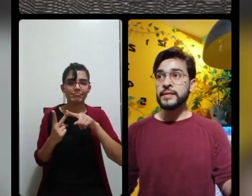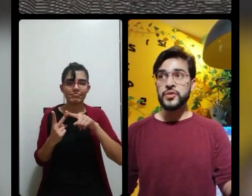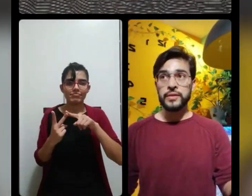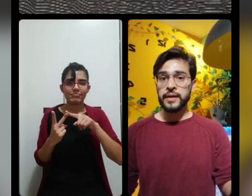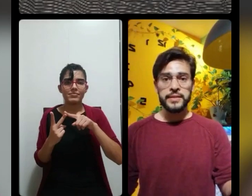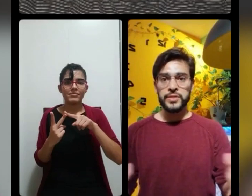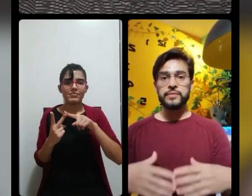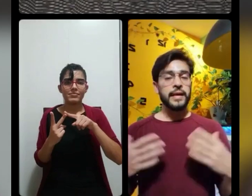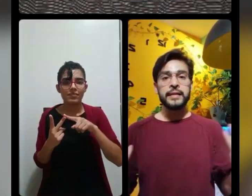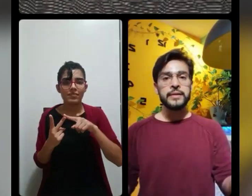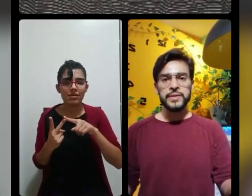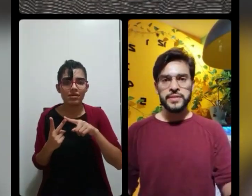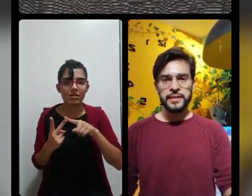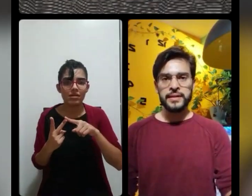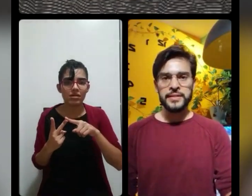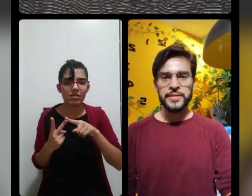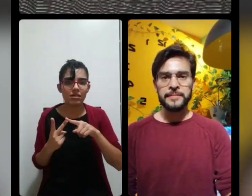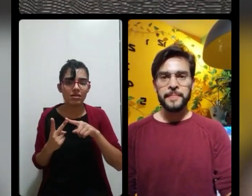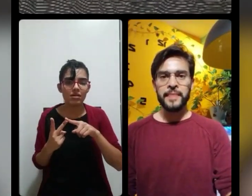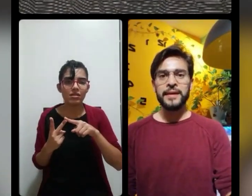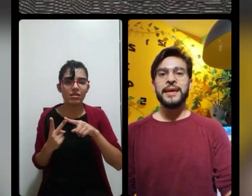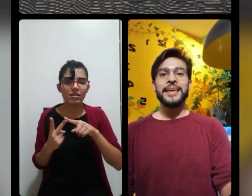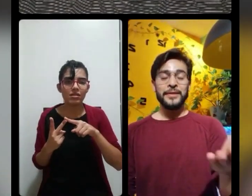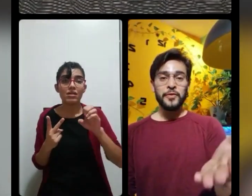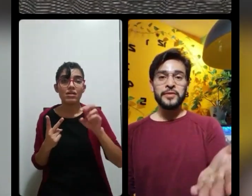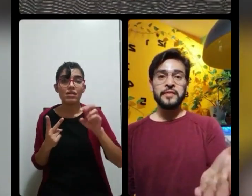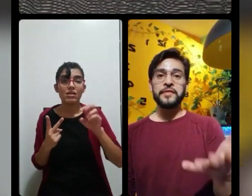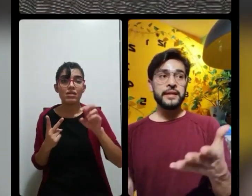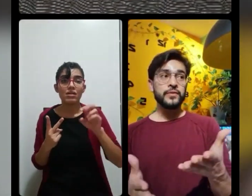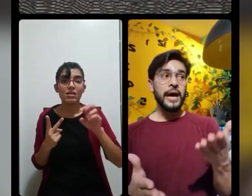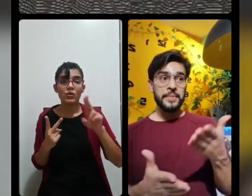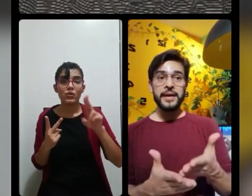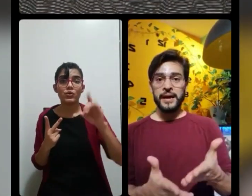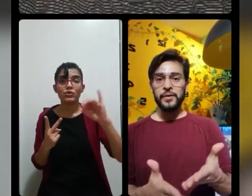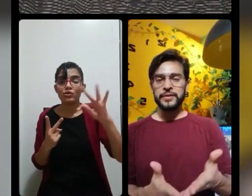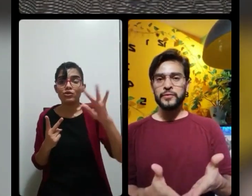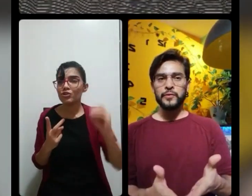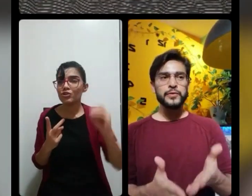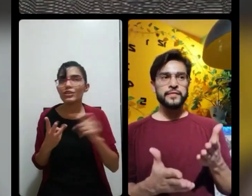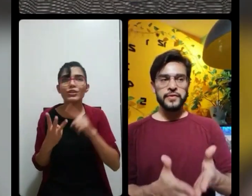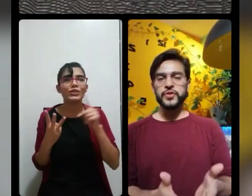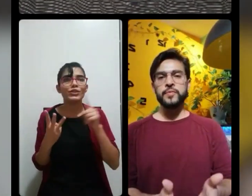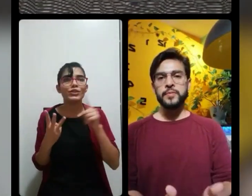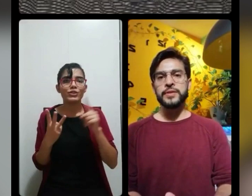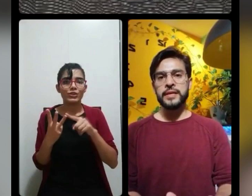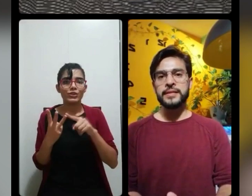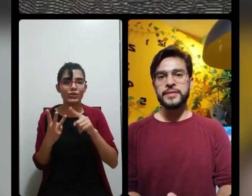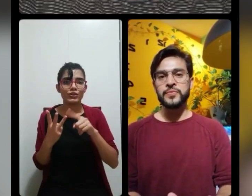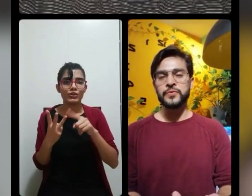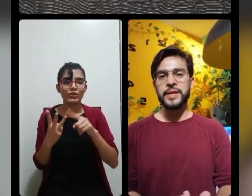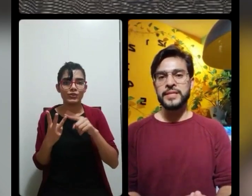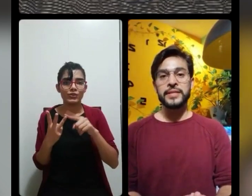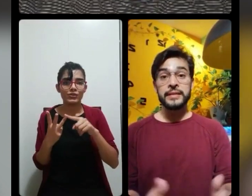congressos internacionais em língua de sinais, né? Então, como eu estava falando, a minha aula de concurso foi sobre modernismo